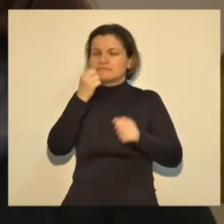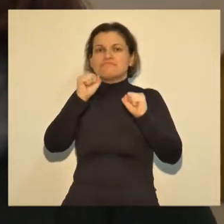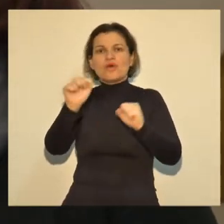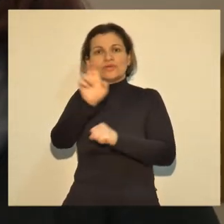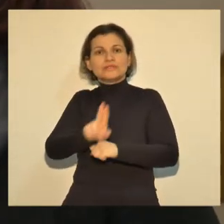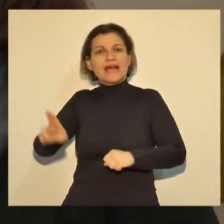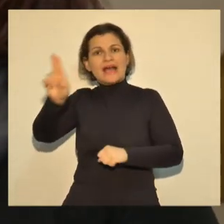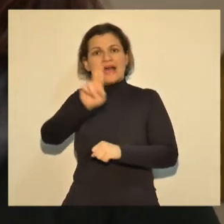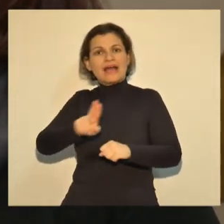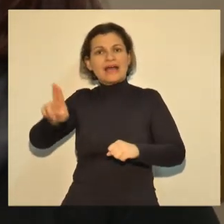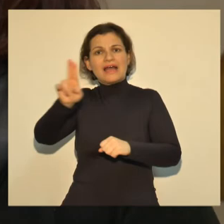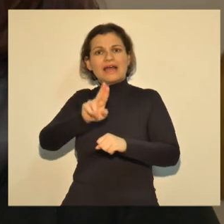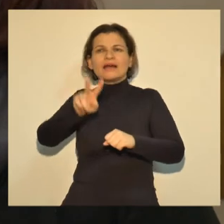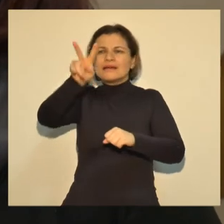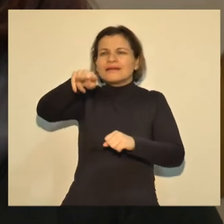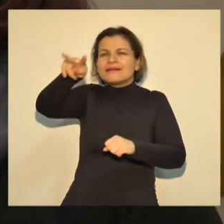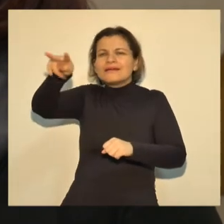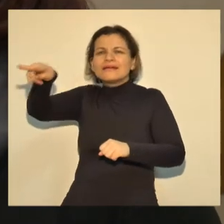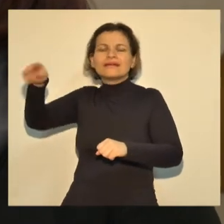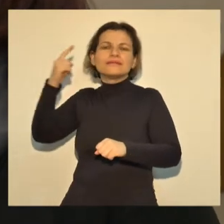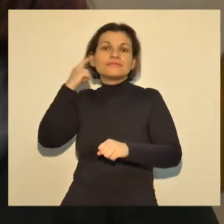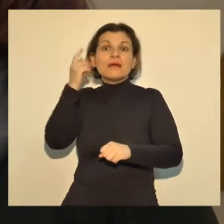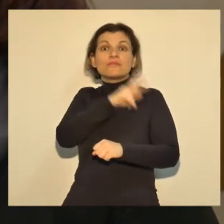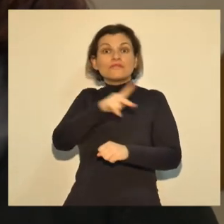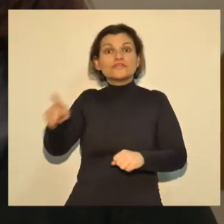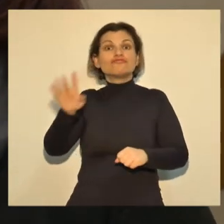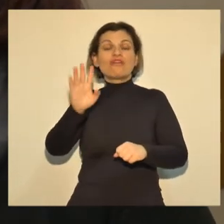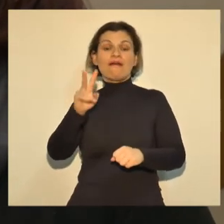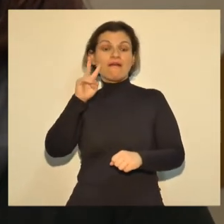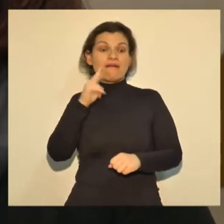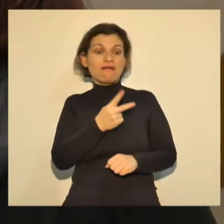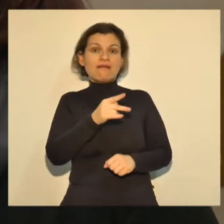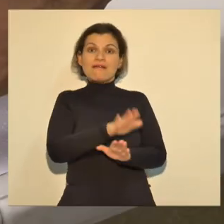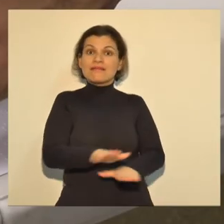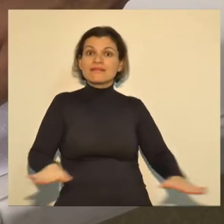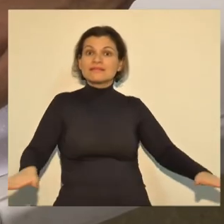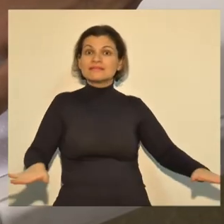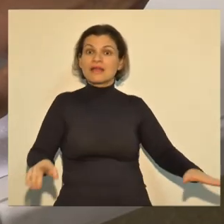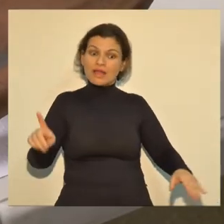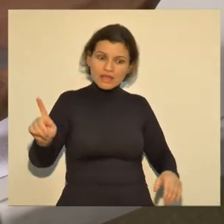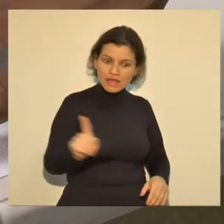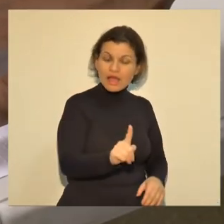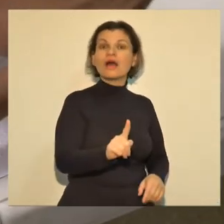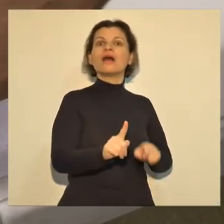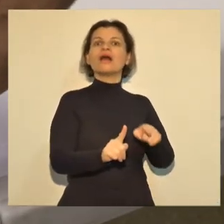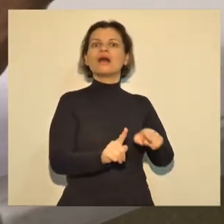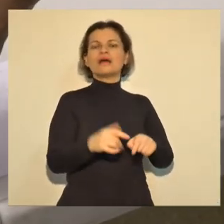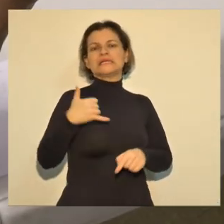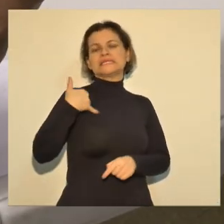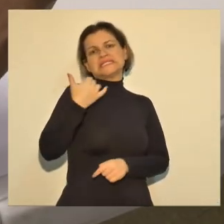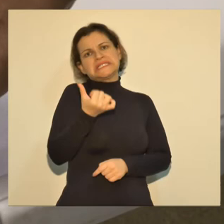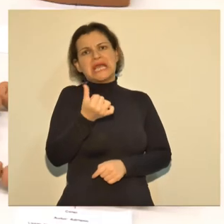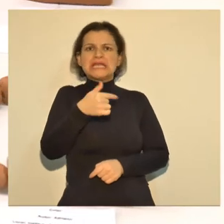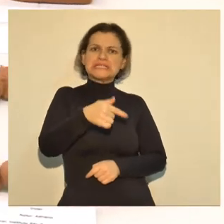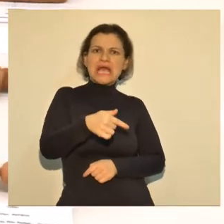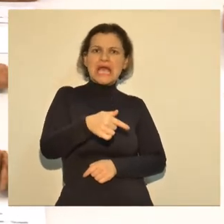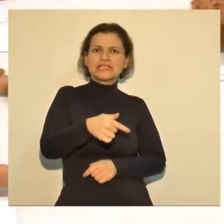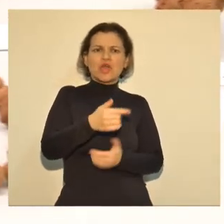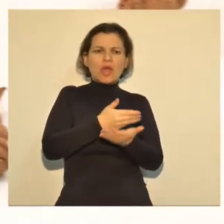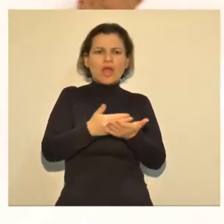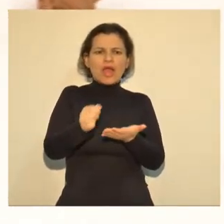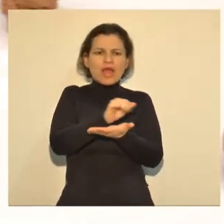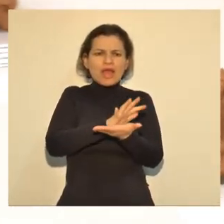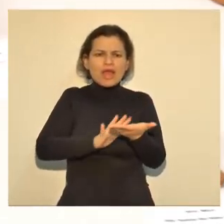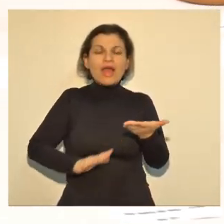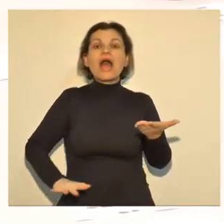podem usar, a leitura de tela. Os professores já reconhecem que a criança, quando chega lá com seus 6, 7 anos, está começando a